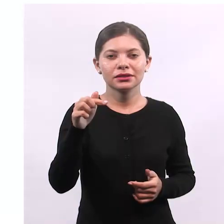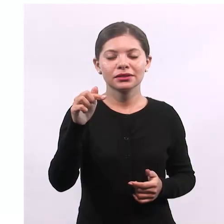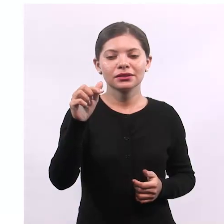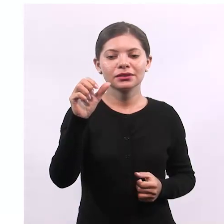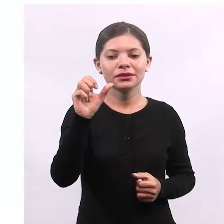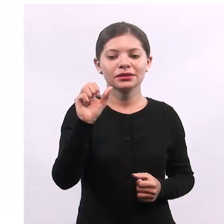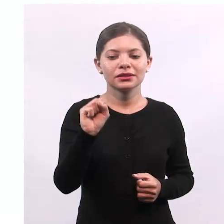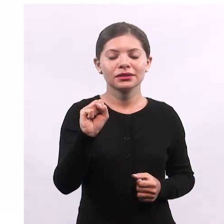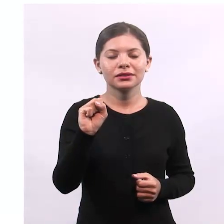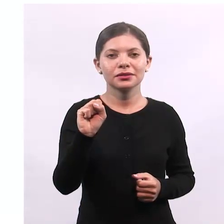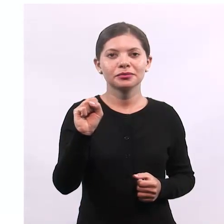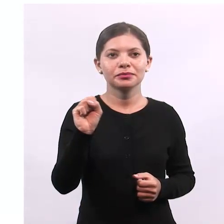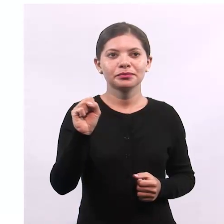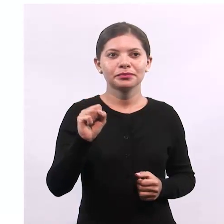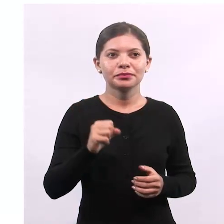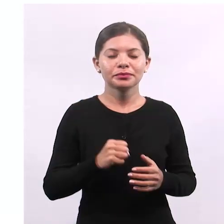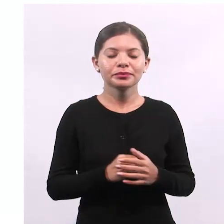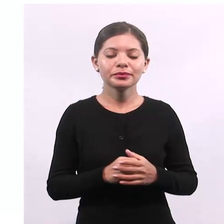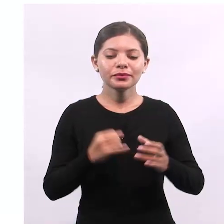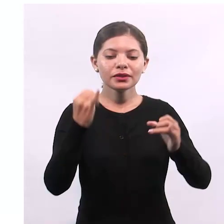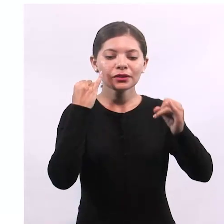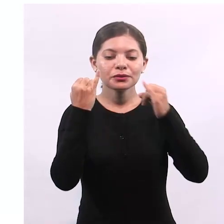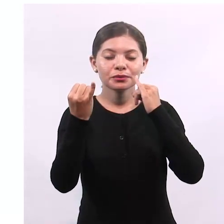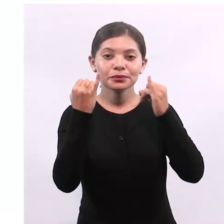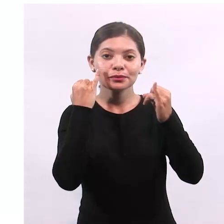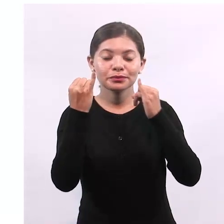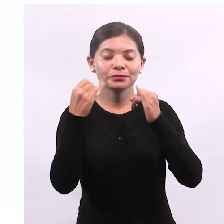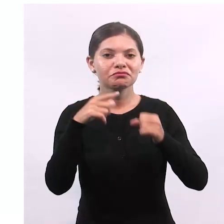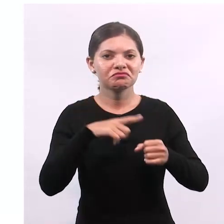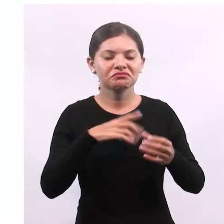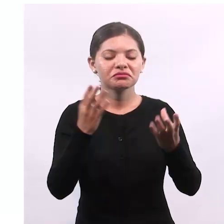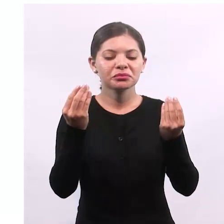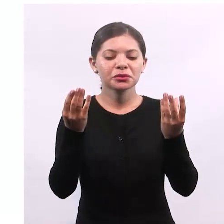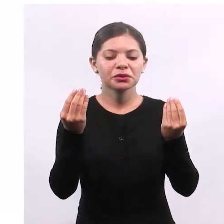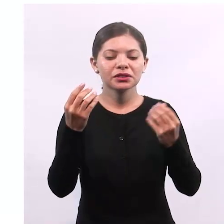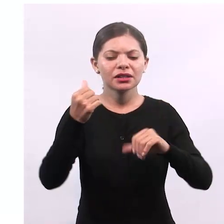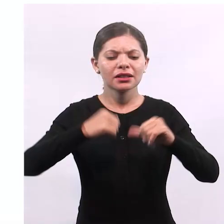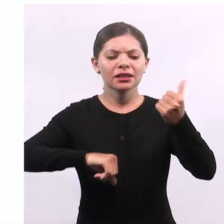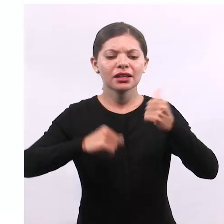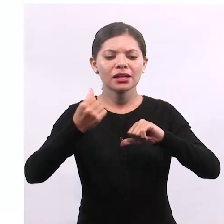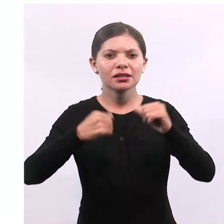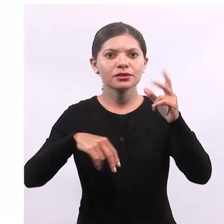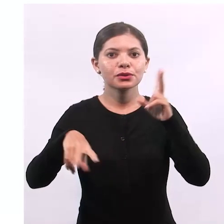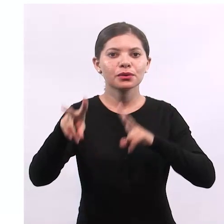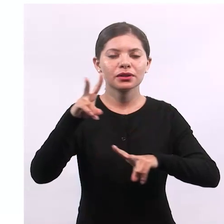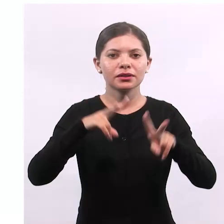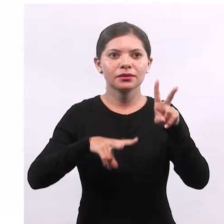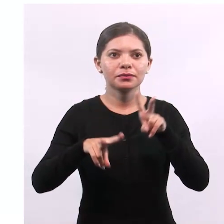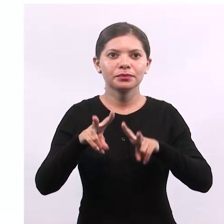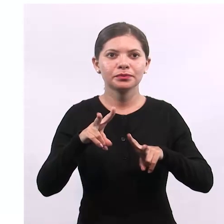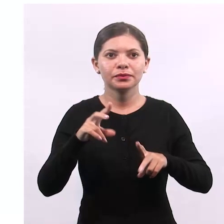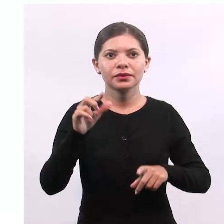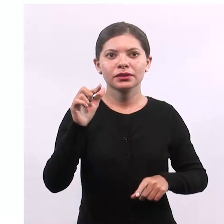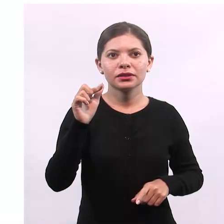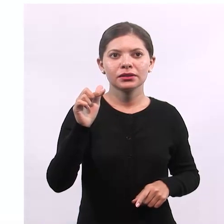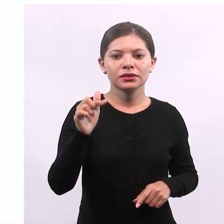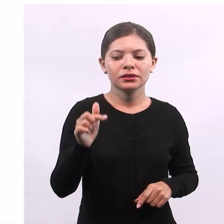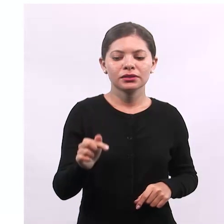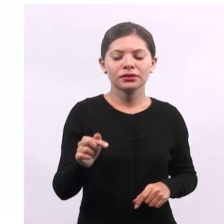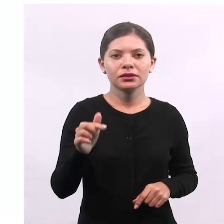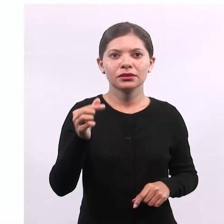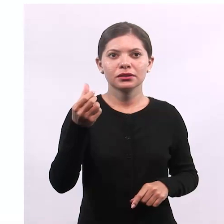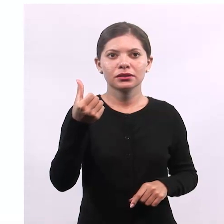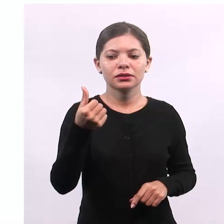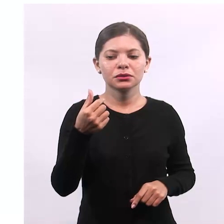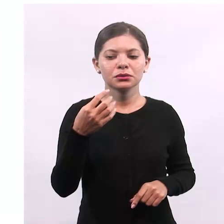informações e aí ele faz essa análise olha cerca de 714 mil matrículas a